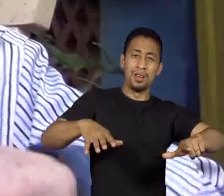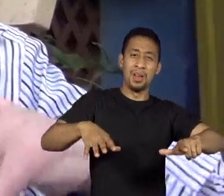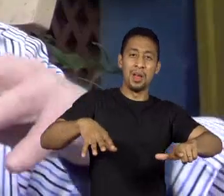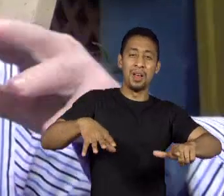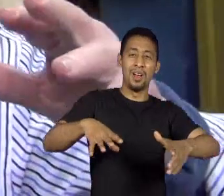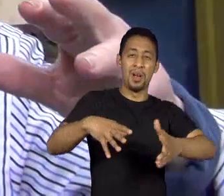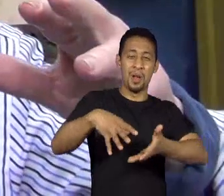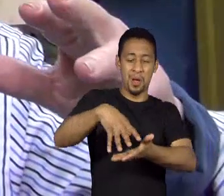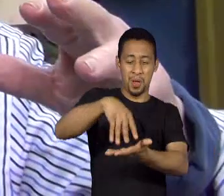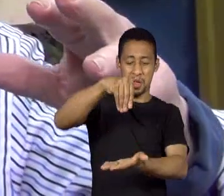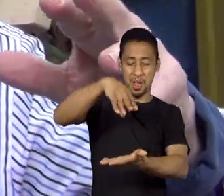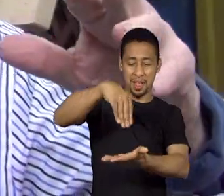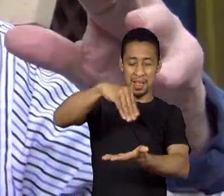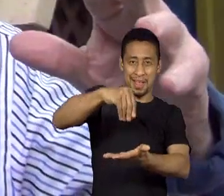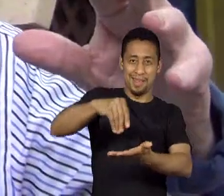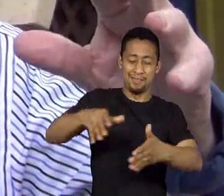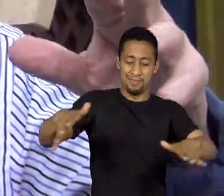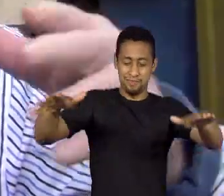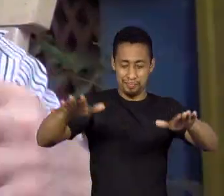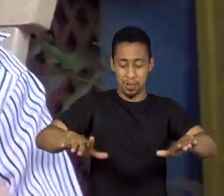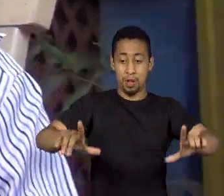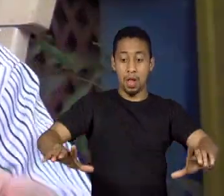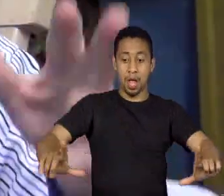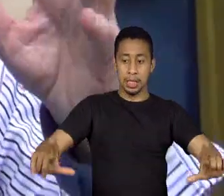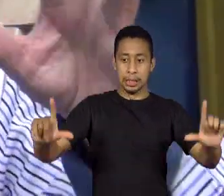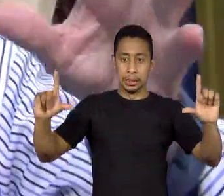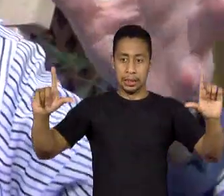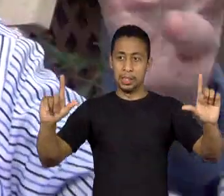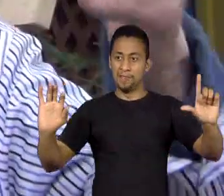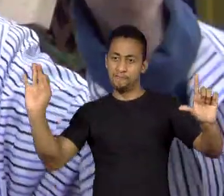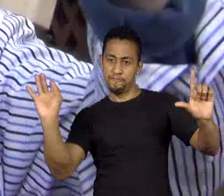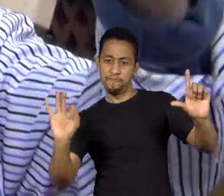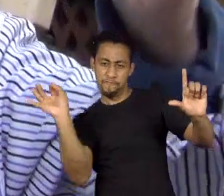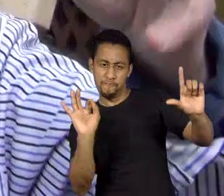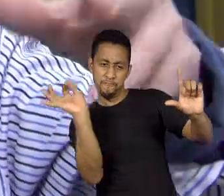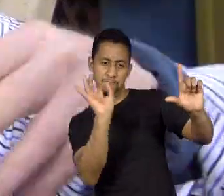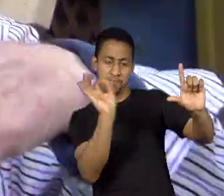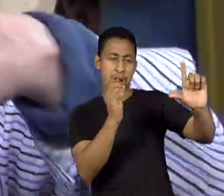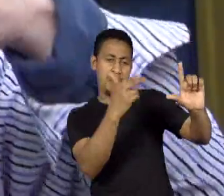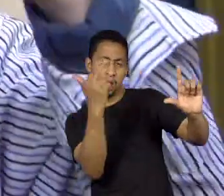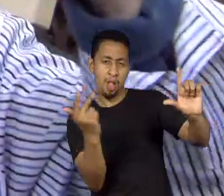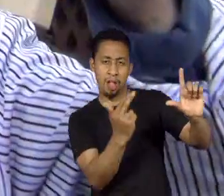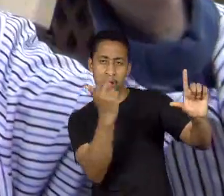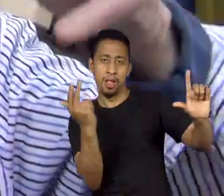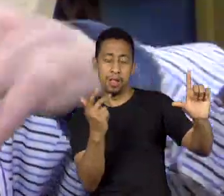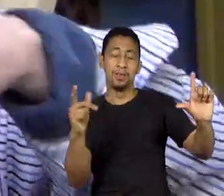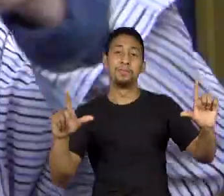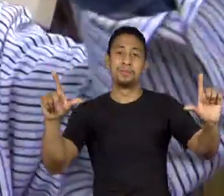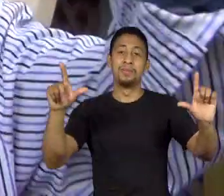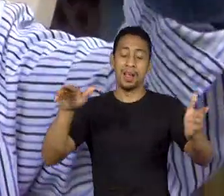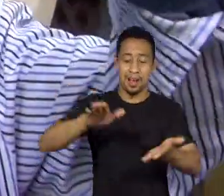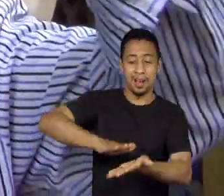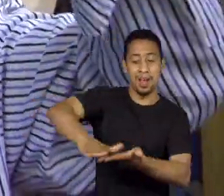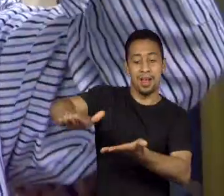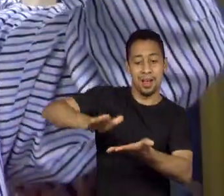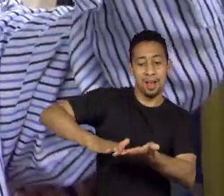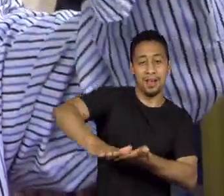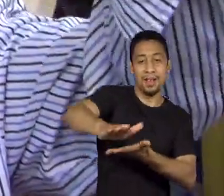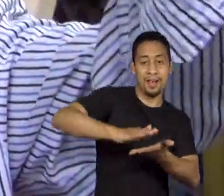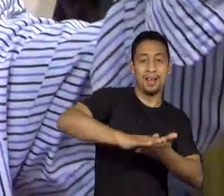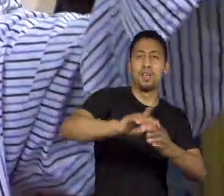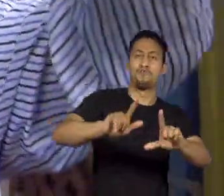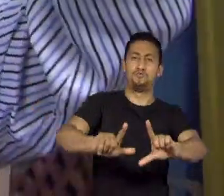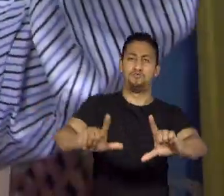grandes placas de metal, onde era litografia ainda. E se imprimiam cartazes